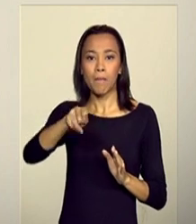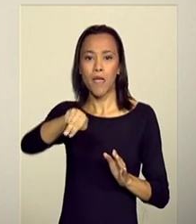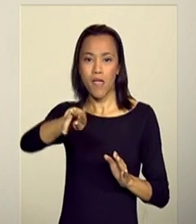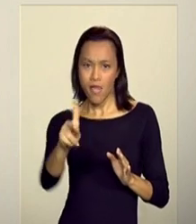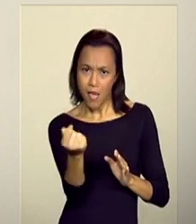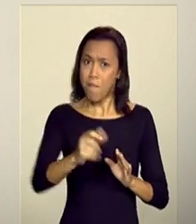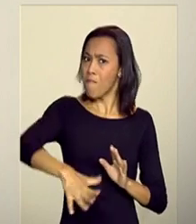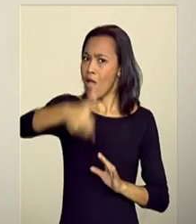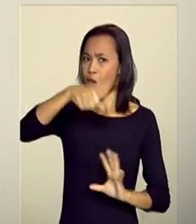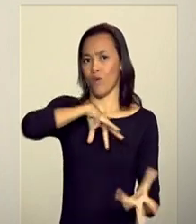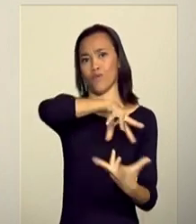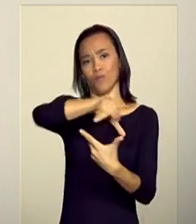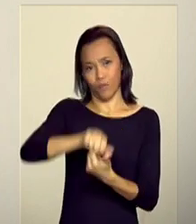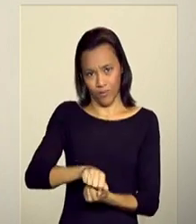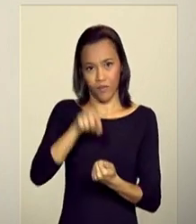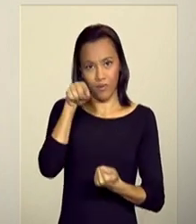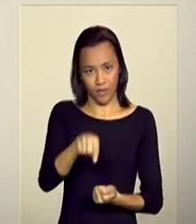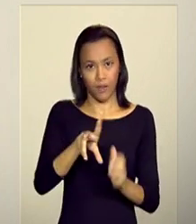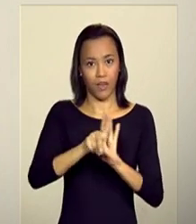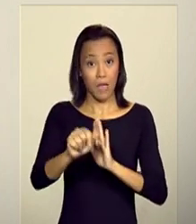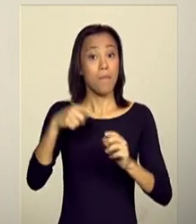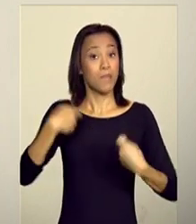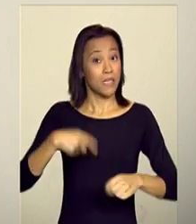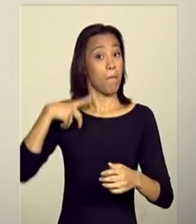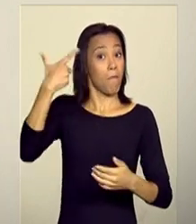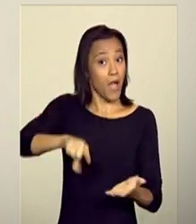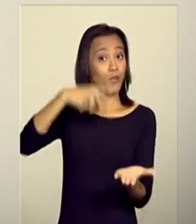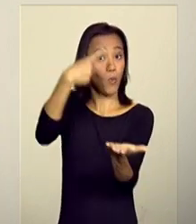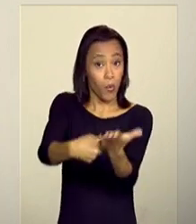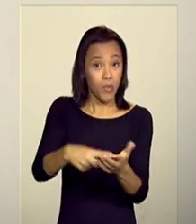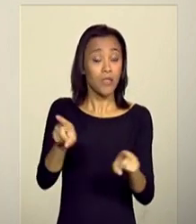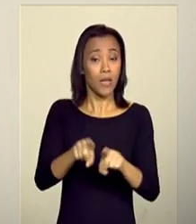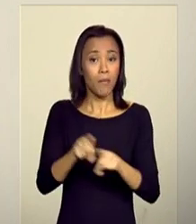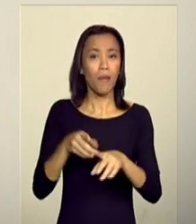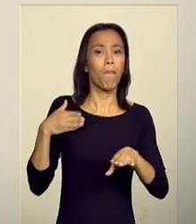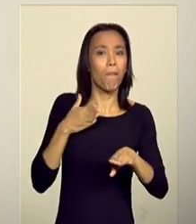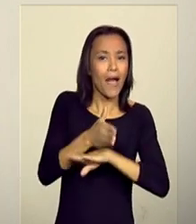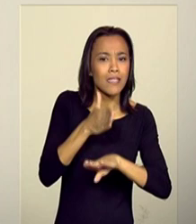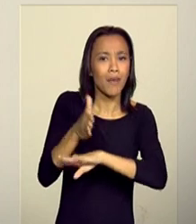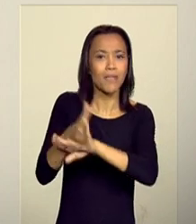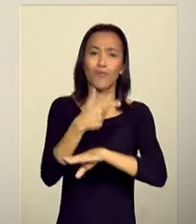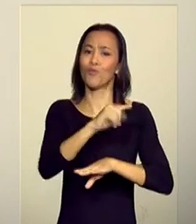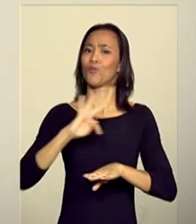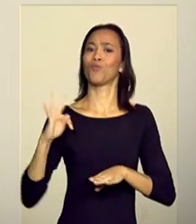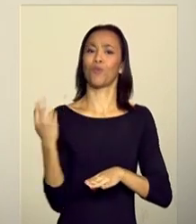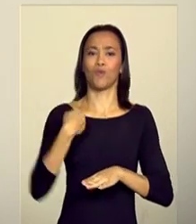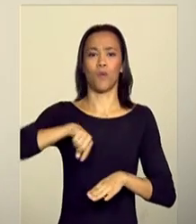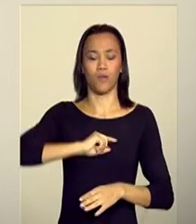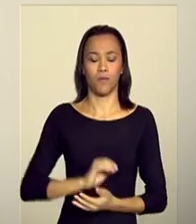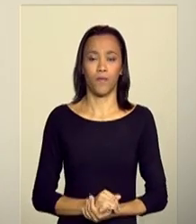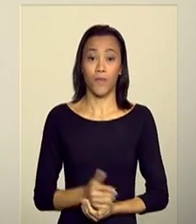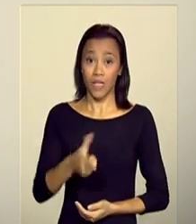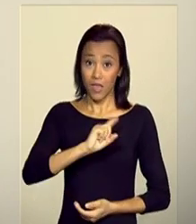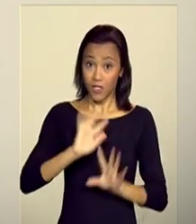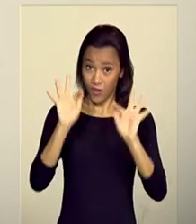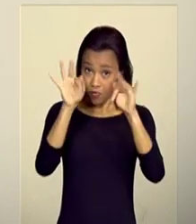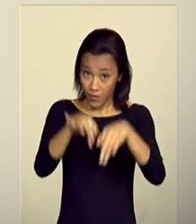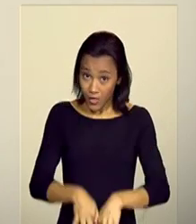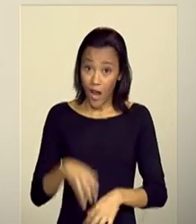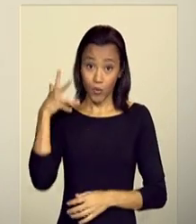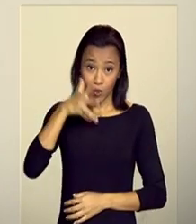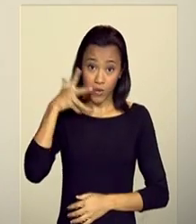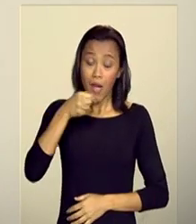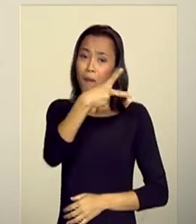melhores do mundo é preciso agora maior compromisso e participação de todos nós e antes de encerrar o